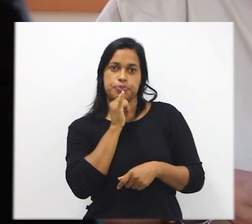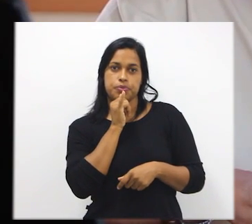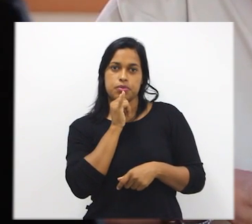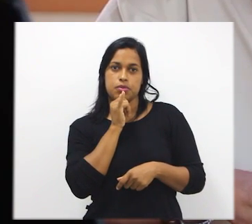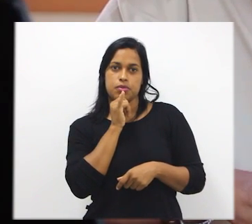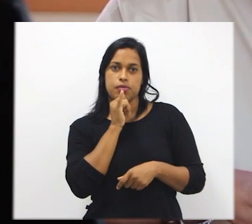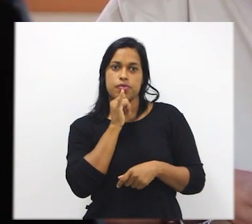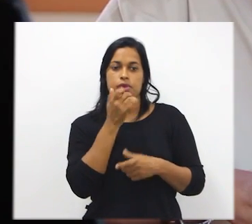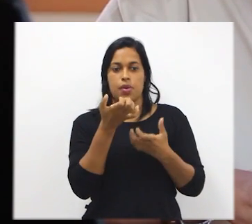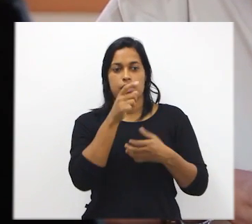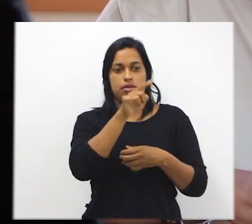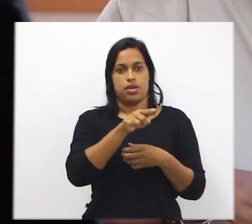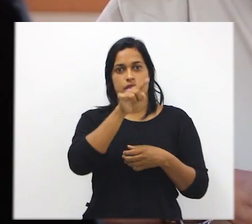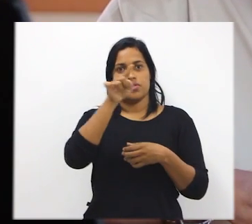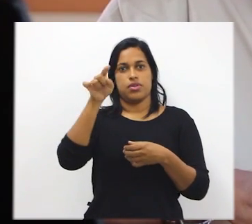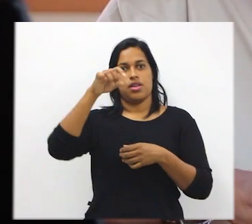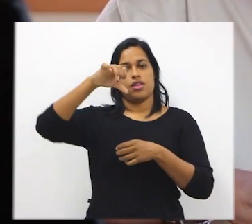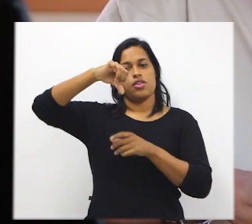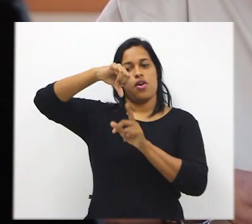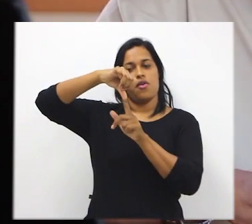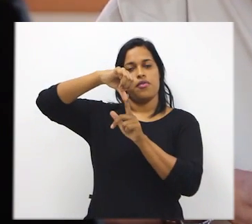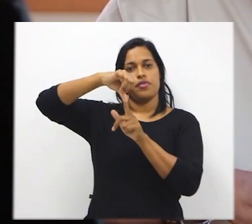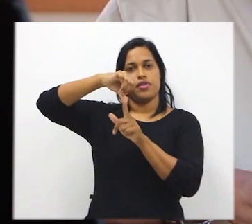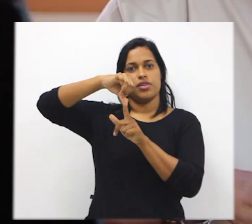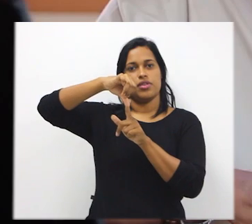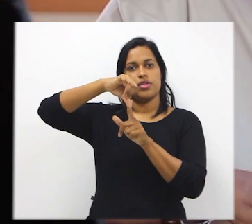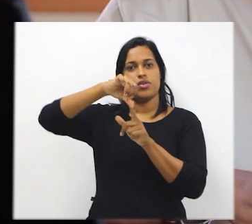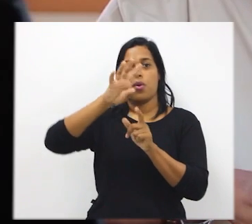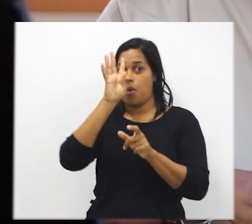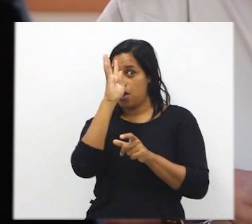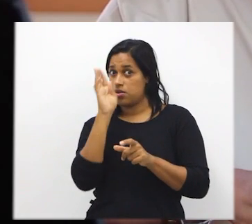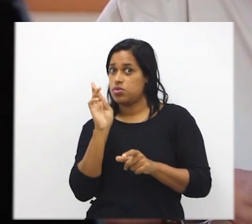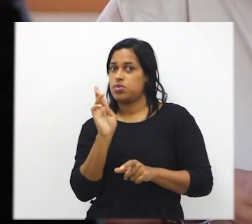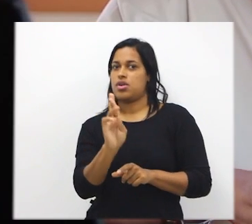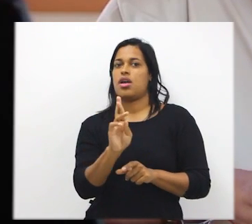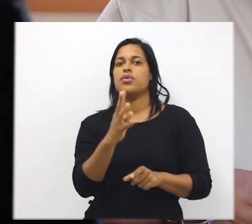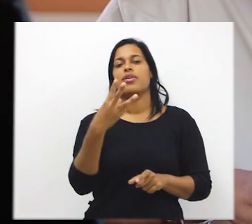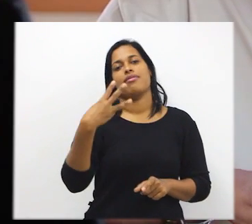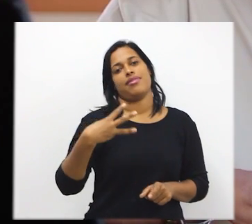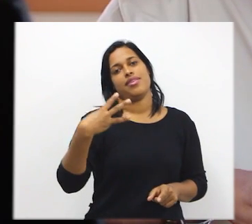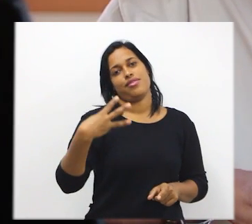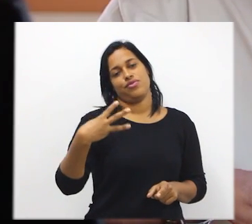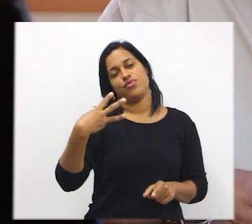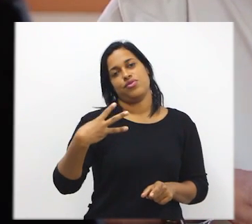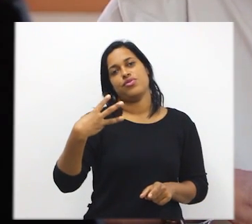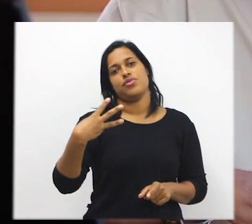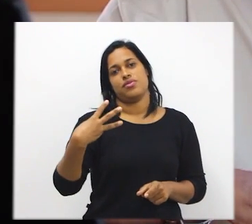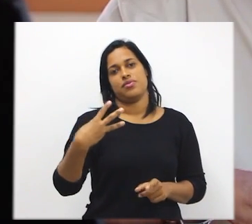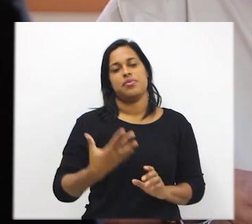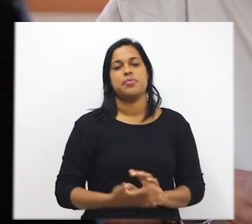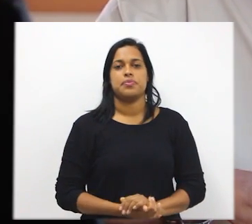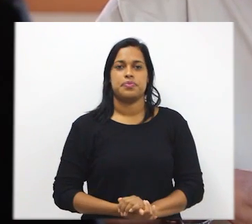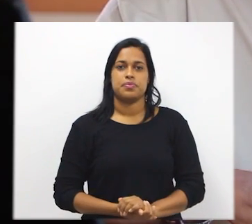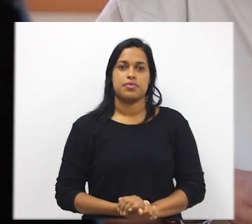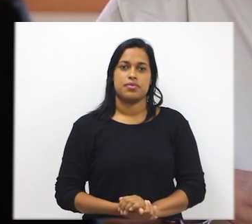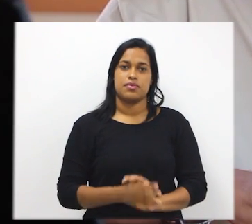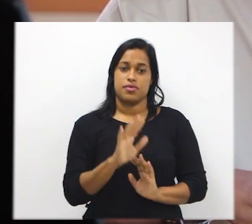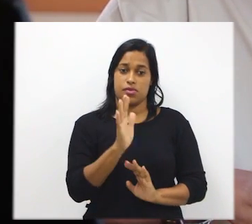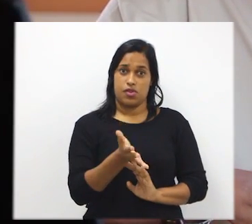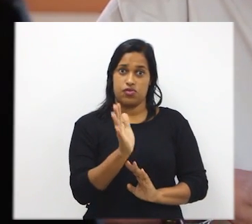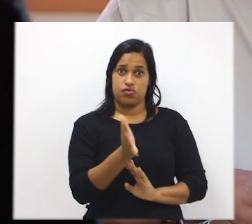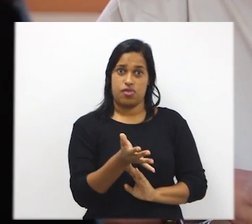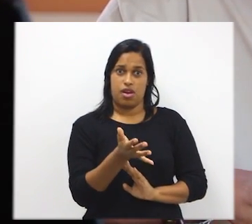dizendo, quero a raiz quadrada do número 9. O resultado da expressão será 3. Já